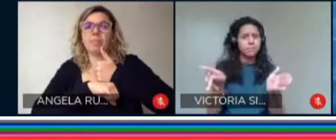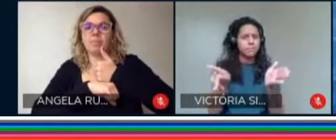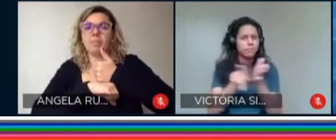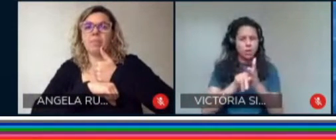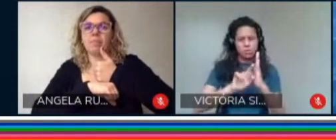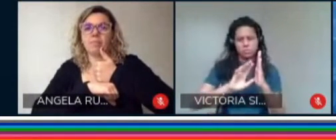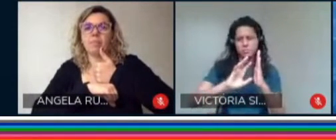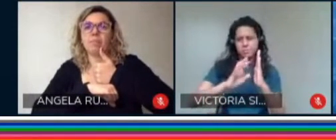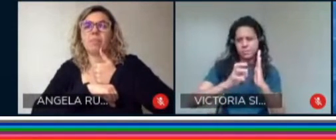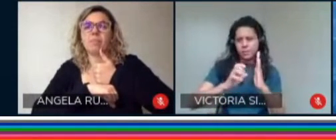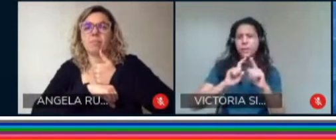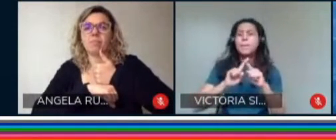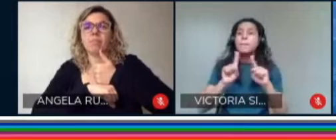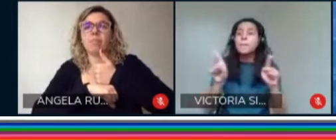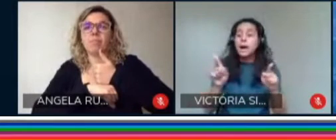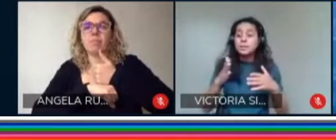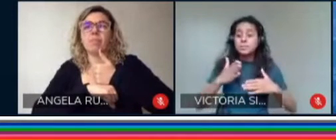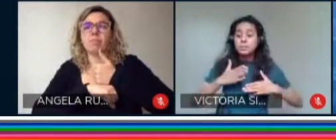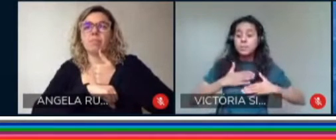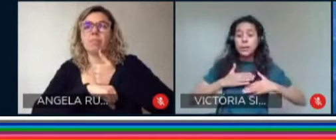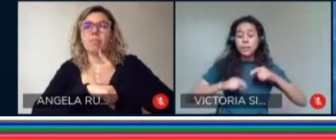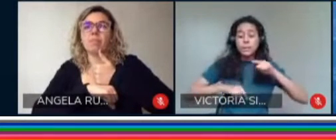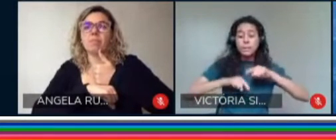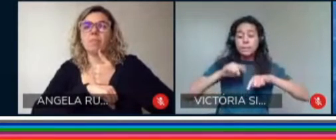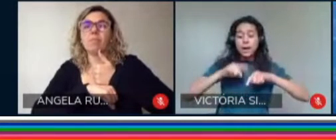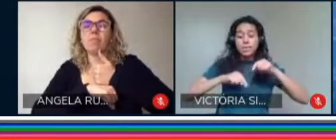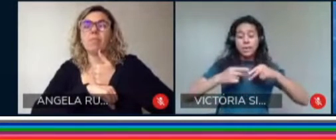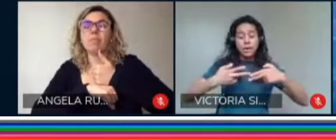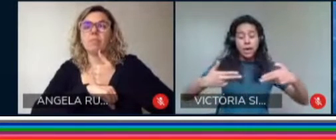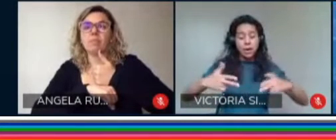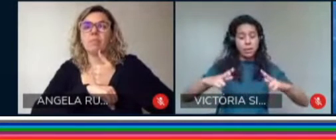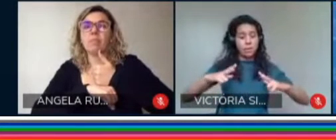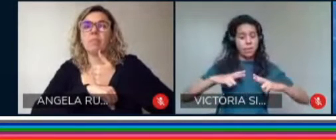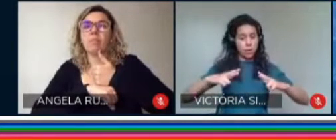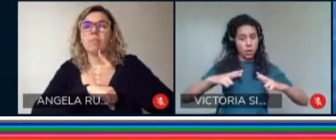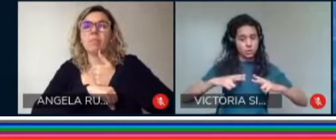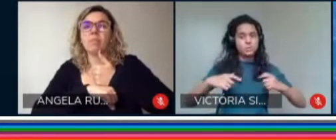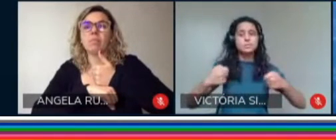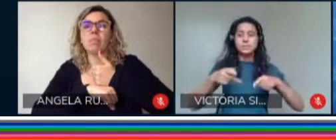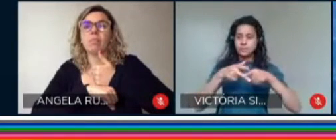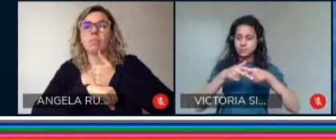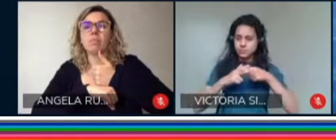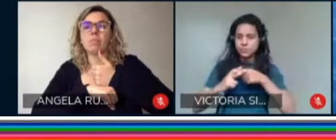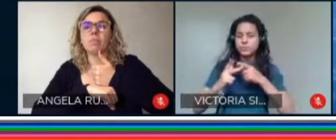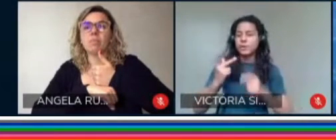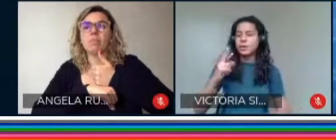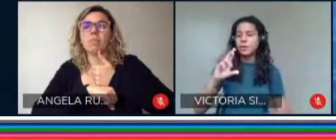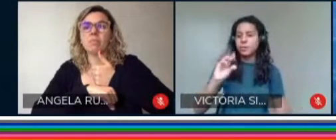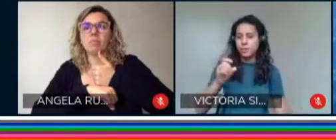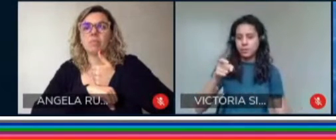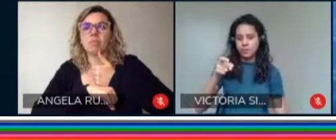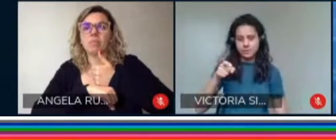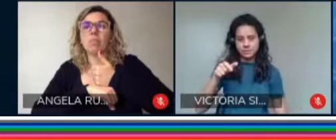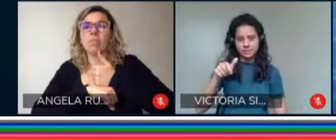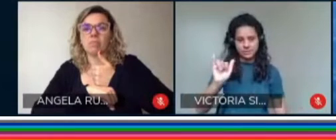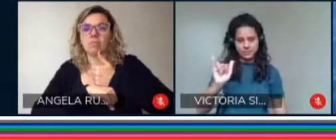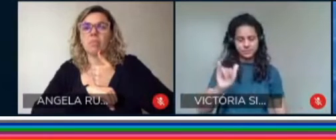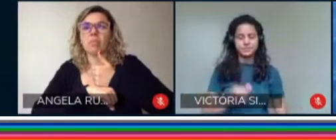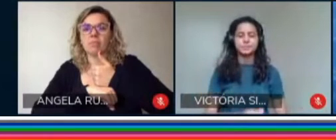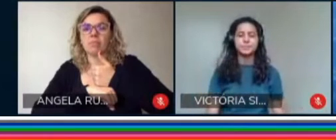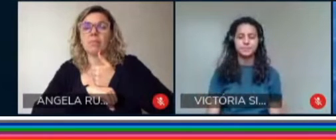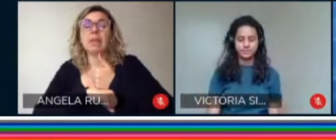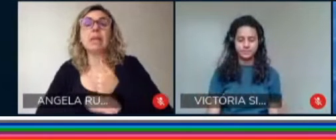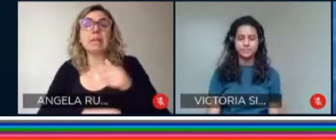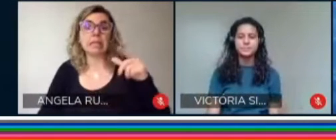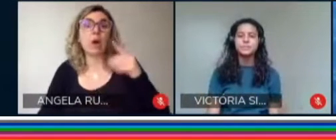ser o meu notebook, eu tenho que fazer a configuração do proxy, né? E tem tutoriais